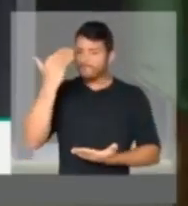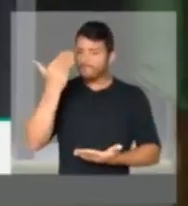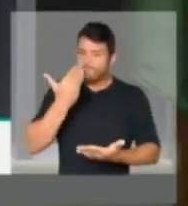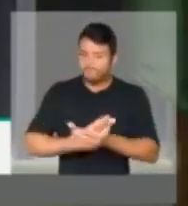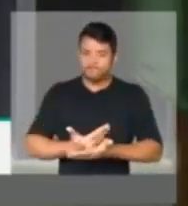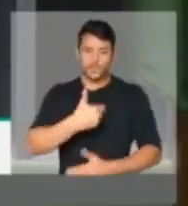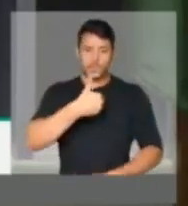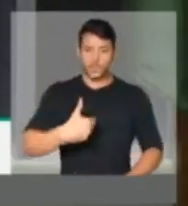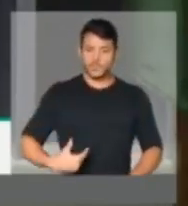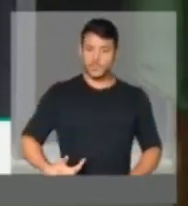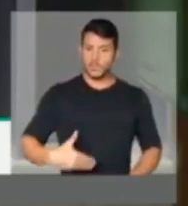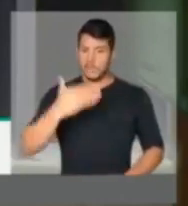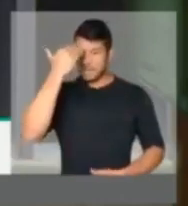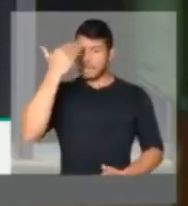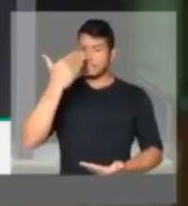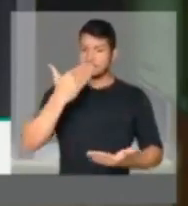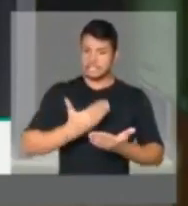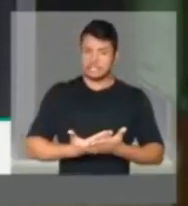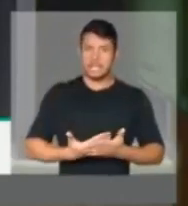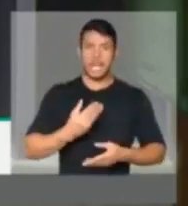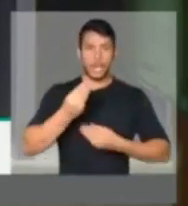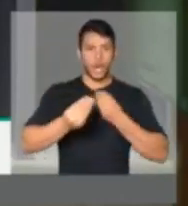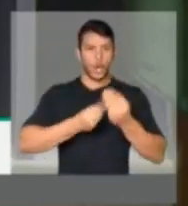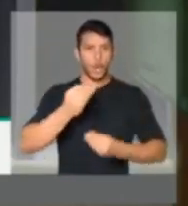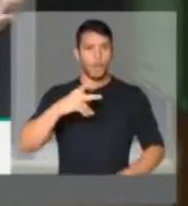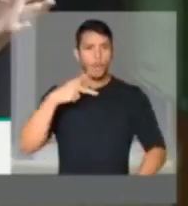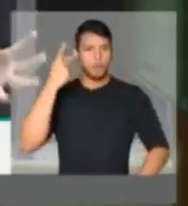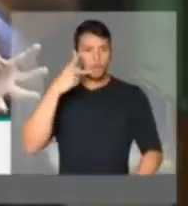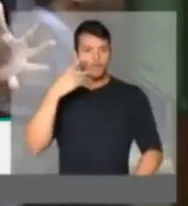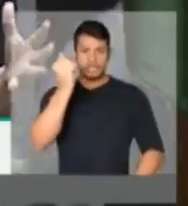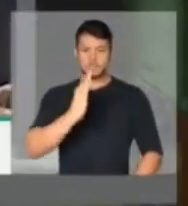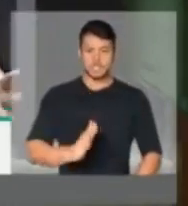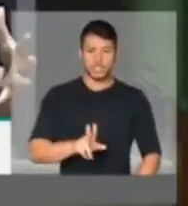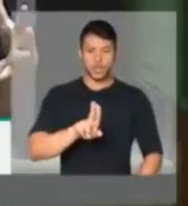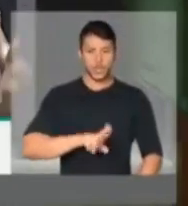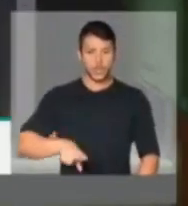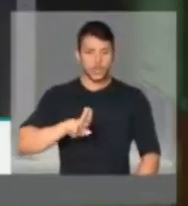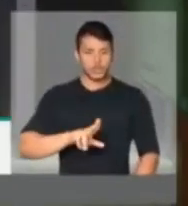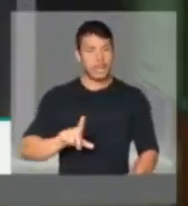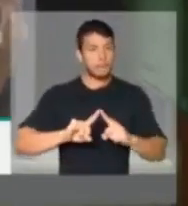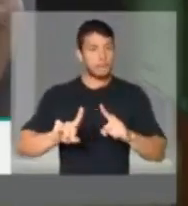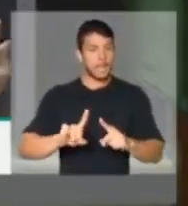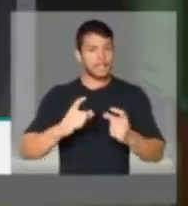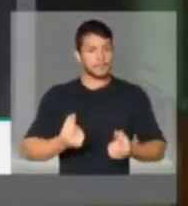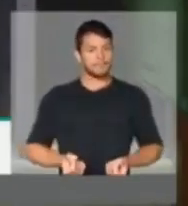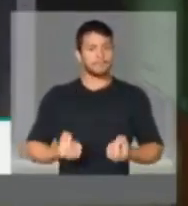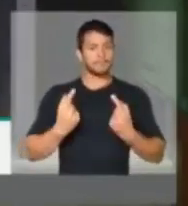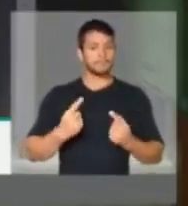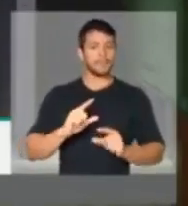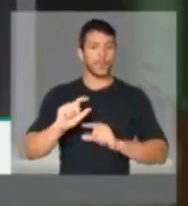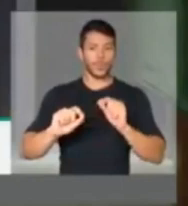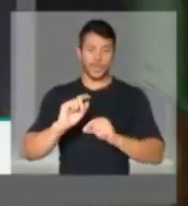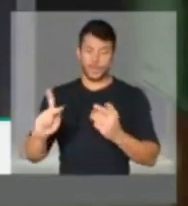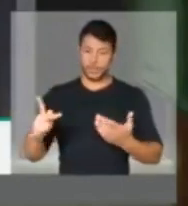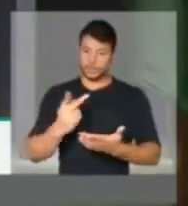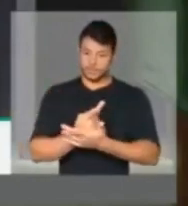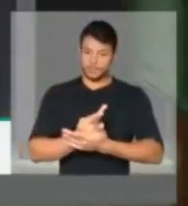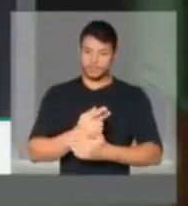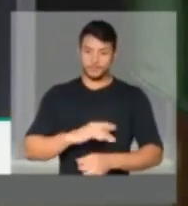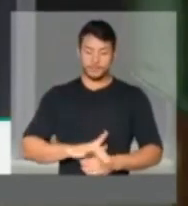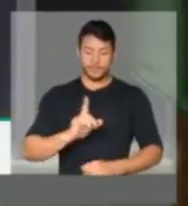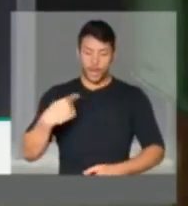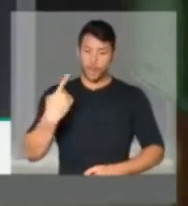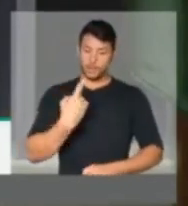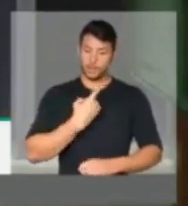novamente confiar no funcionamento da política brasileira. E qual não é a nossa surpresa? Nós soubemos nos últimos dias que